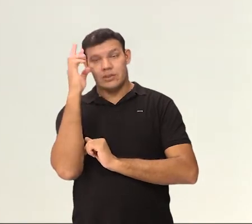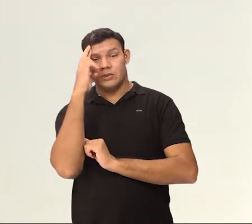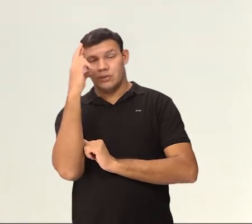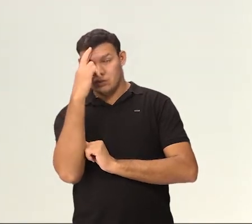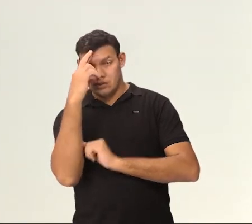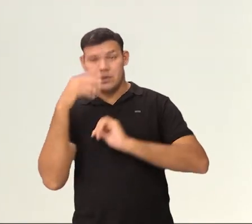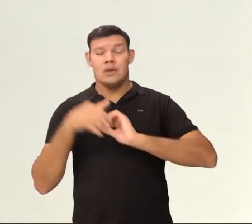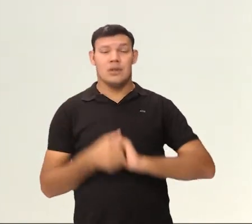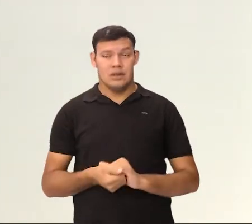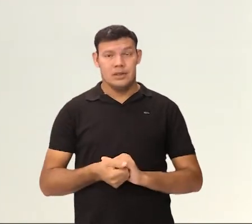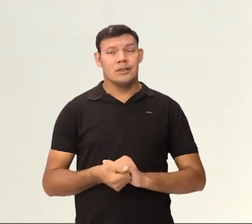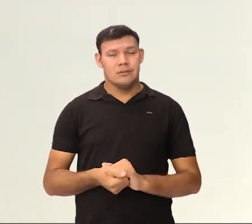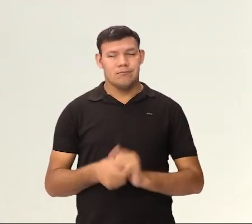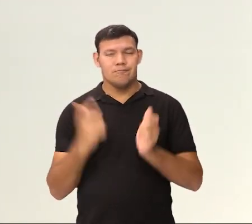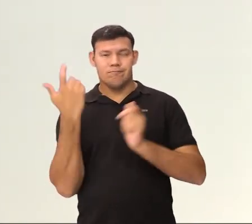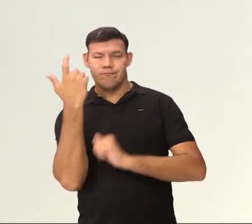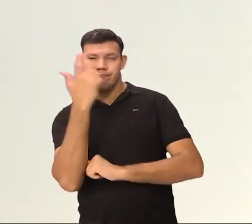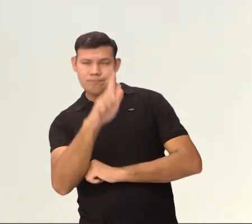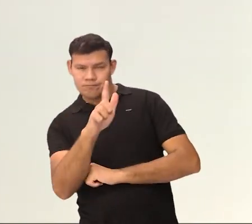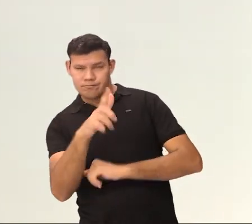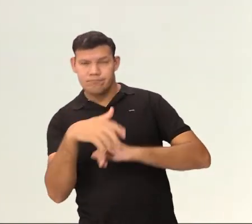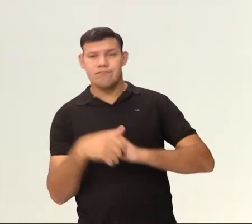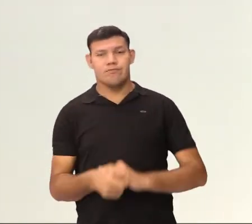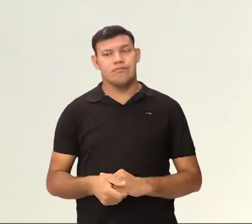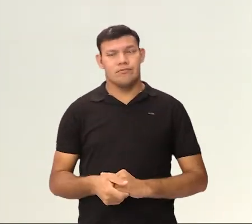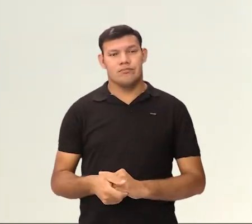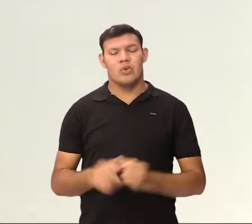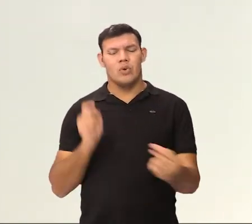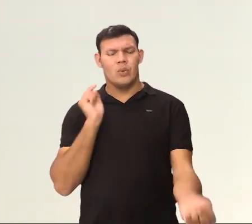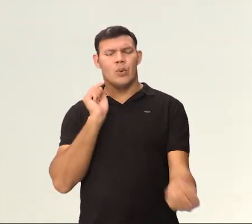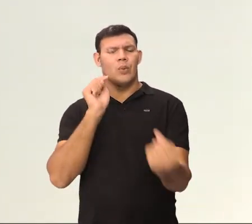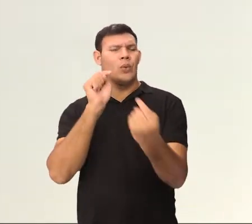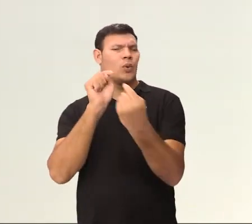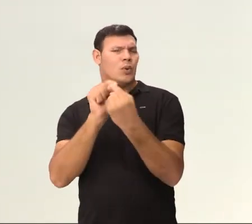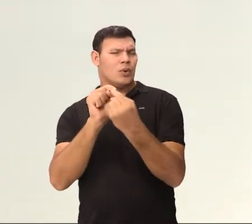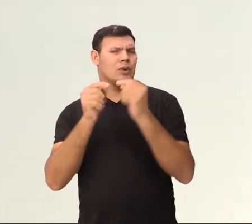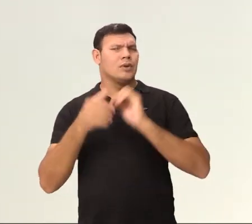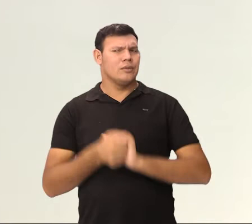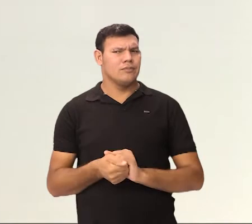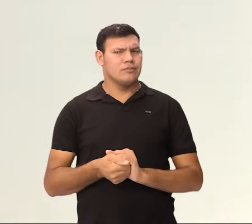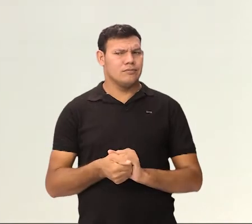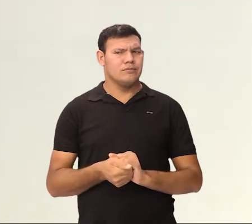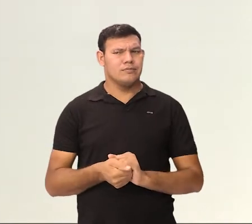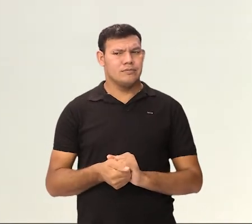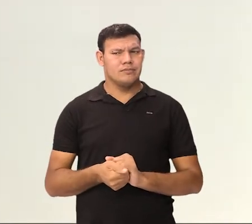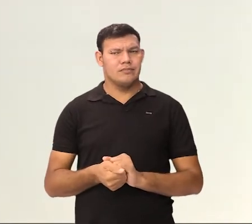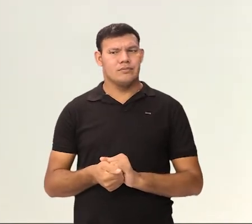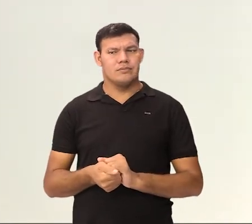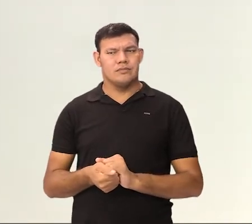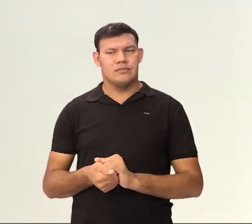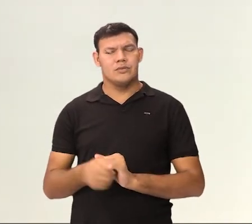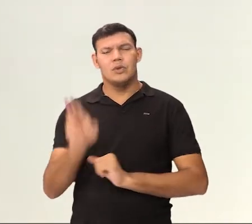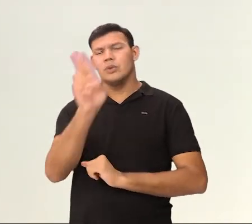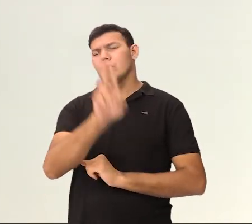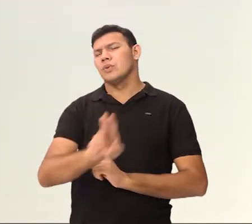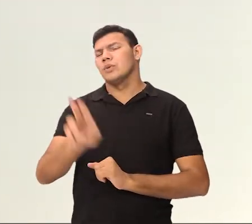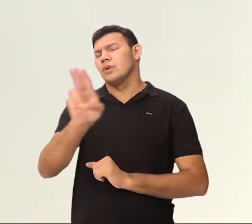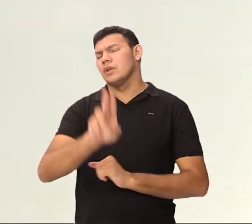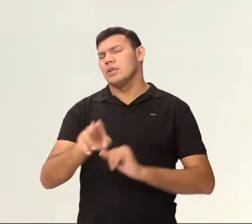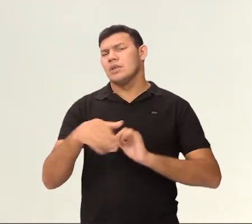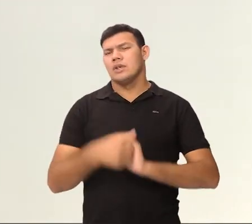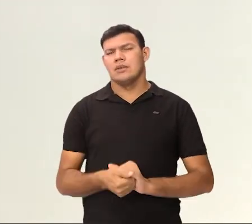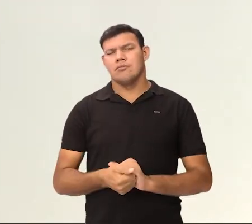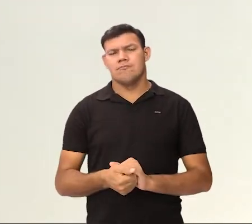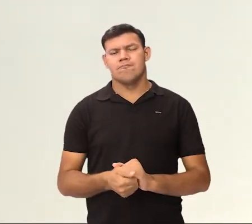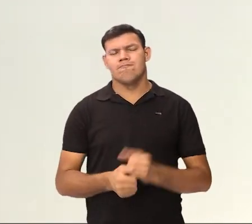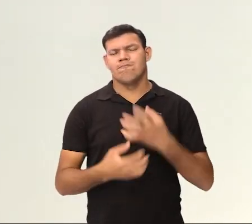historiador, o trabalho de investigar, ele consegue descobrir as finalidades daqueles materiais, para que eles